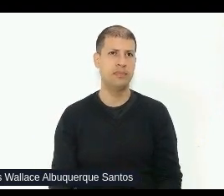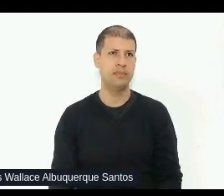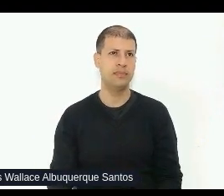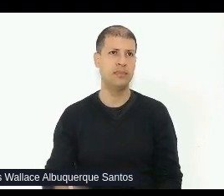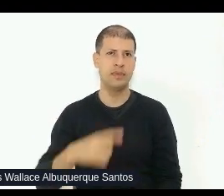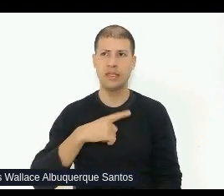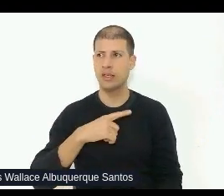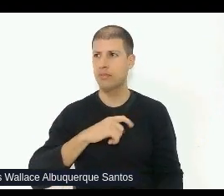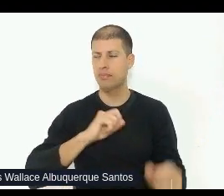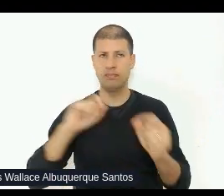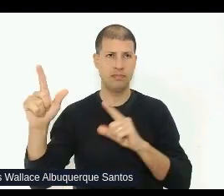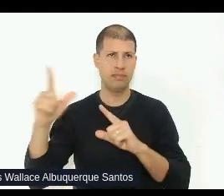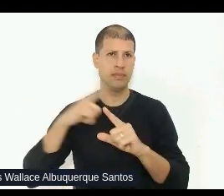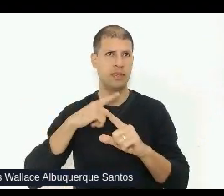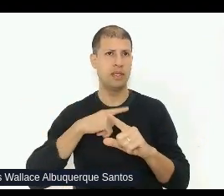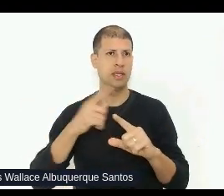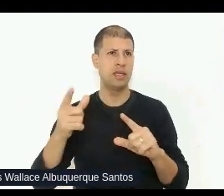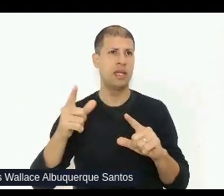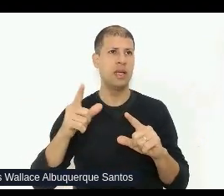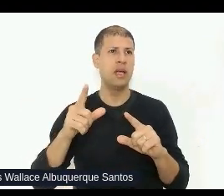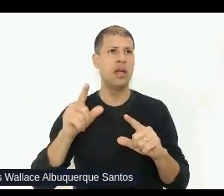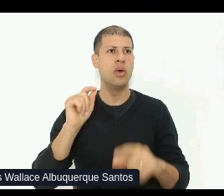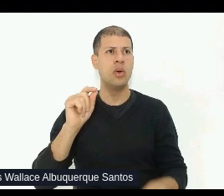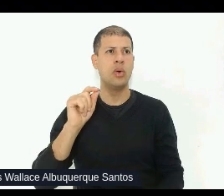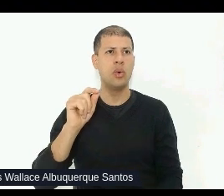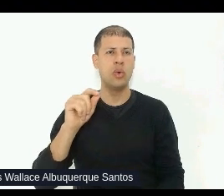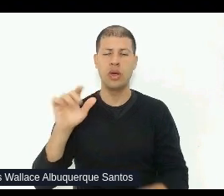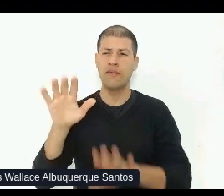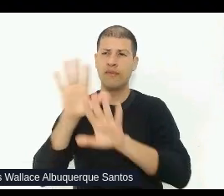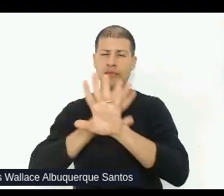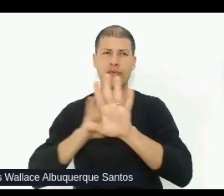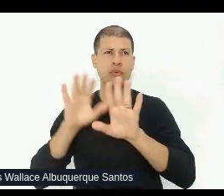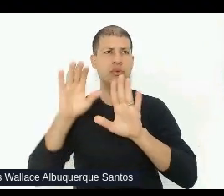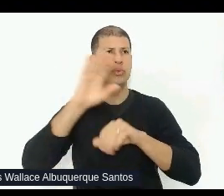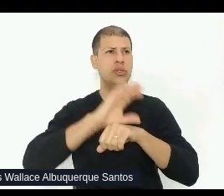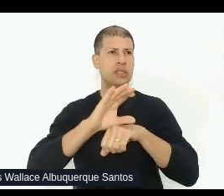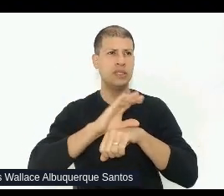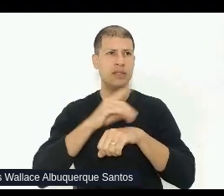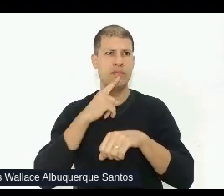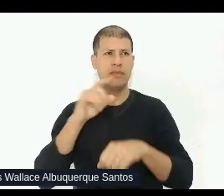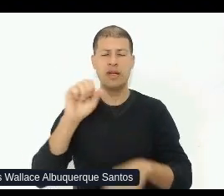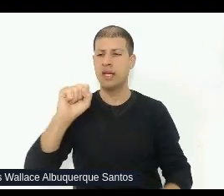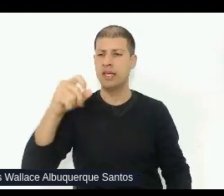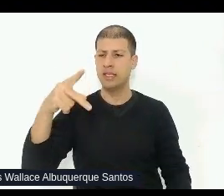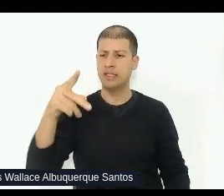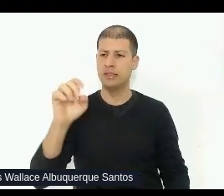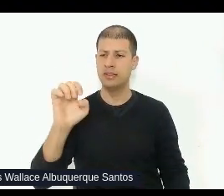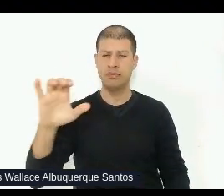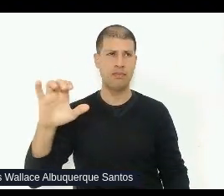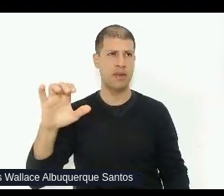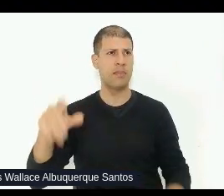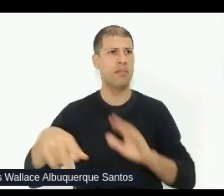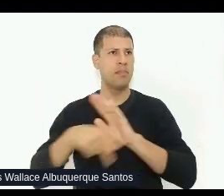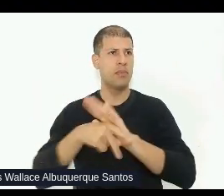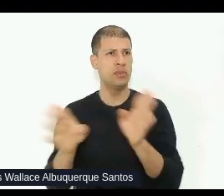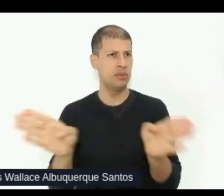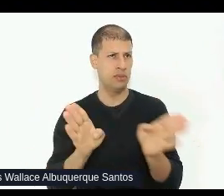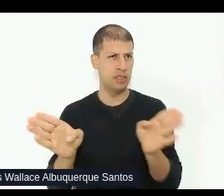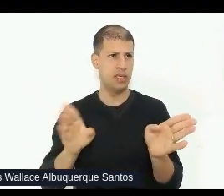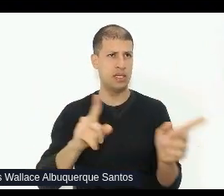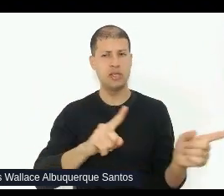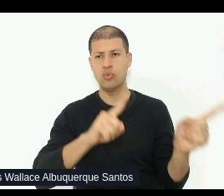slide, eu tenho um slide com fundo cinza, e aí escrito aqui no título Spec de Acessibilidade. E aí ao lado eu tenho uma